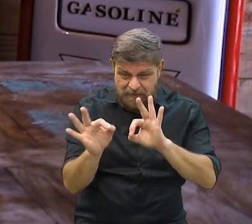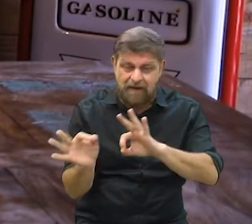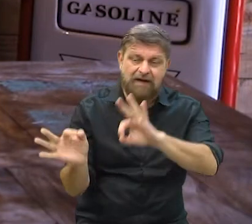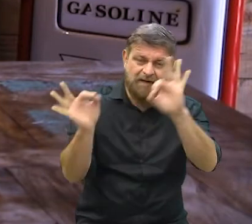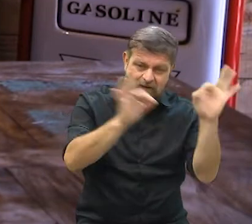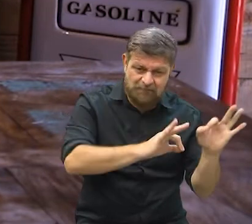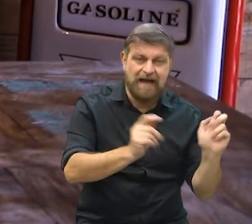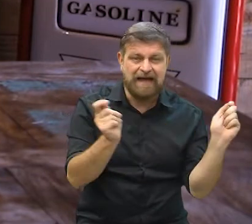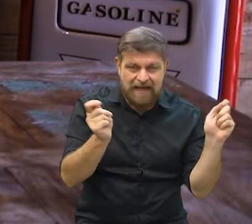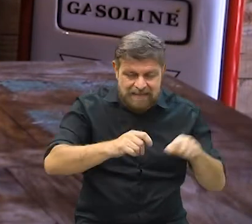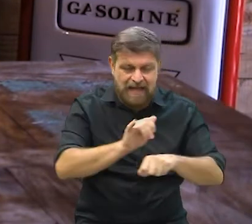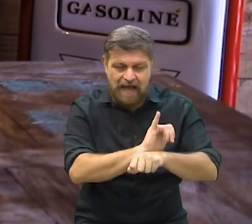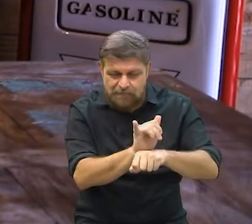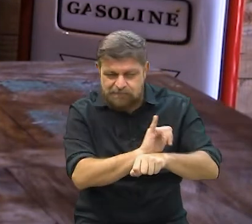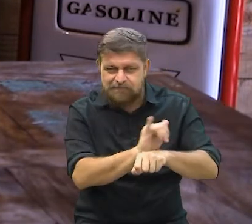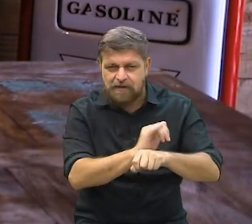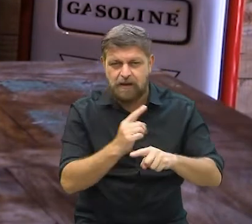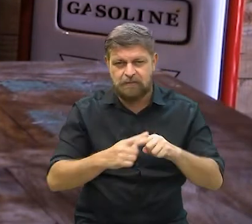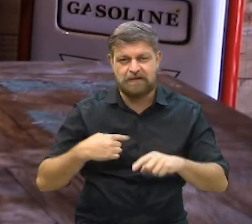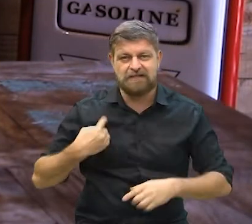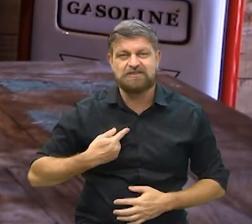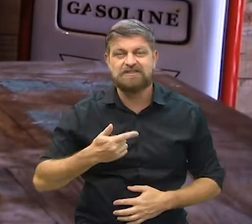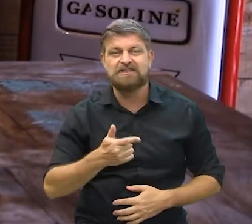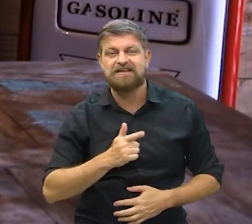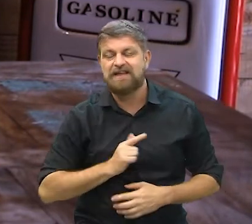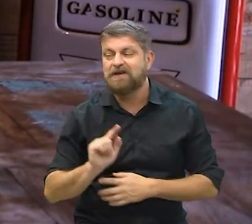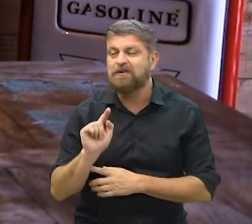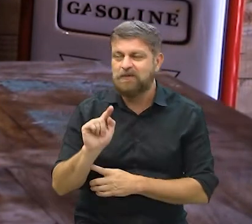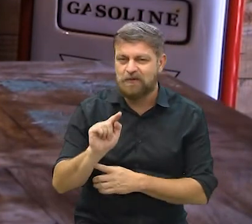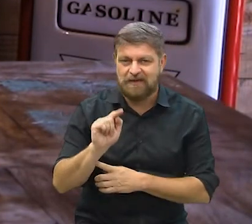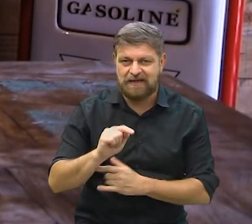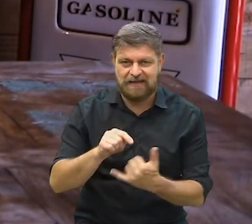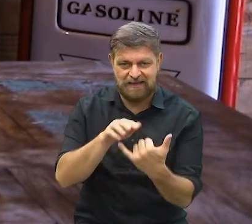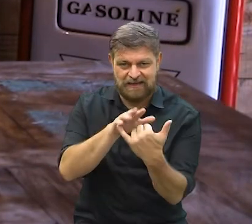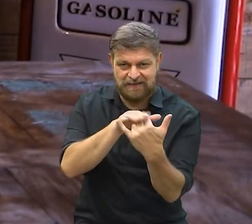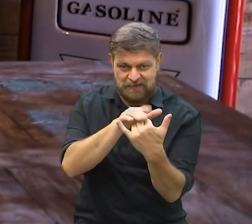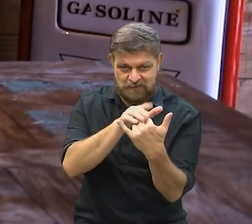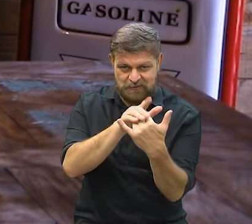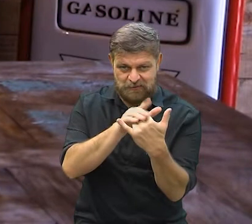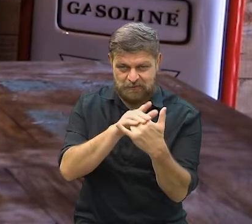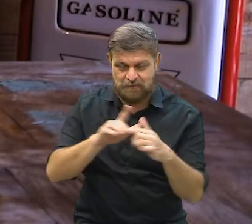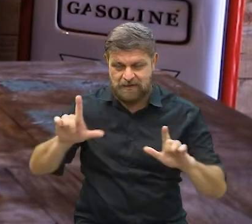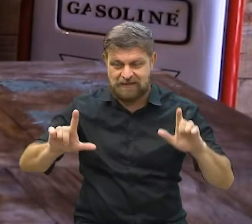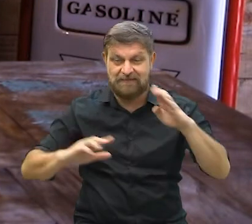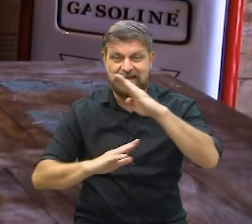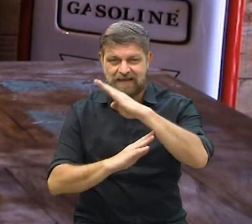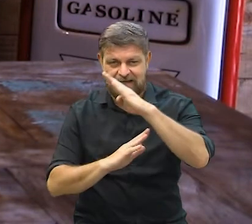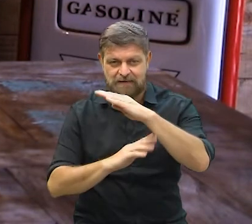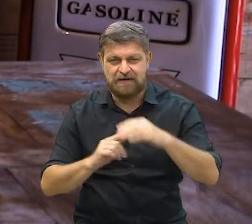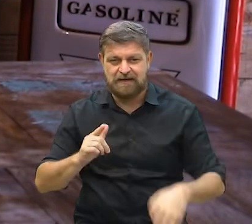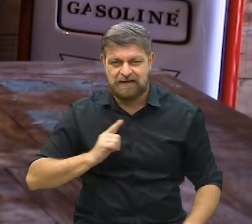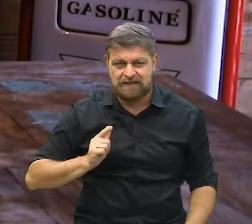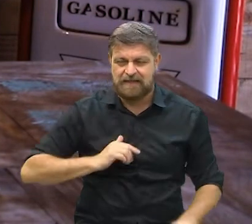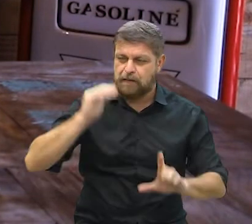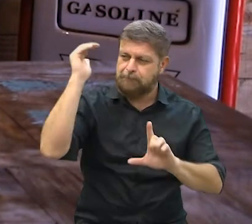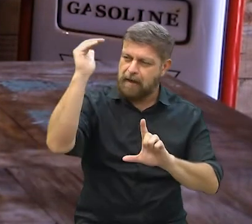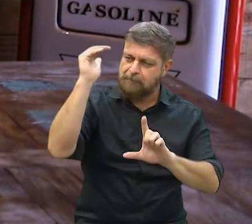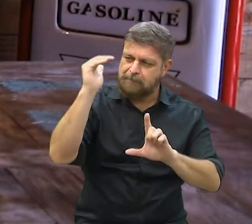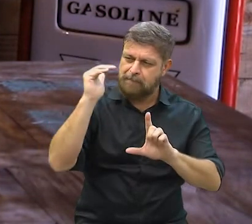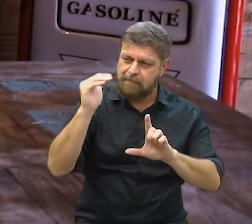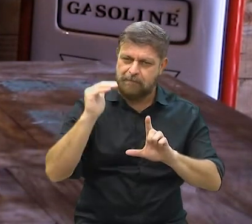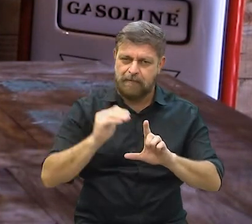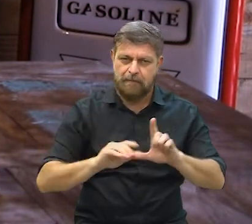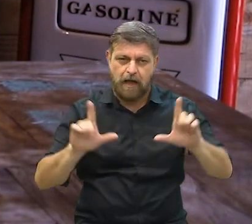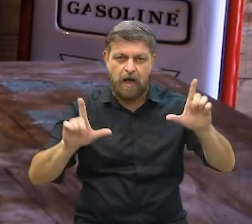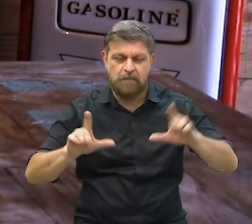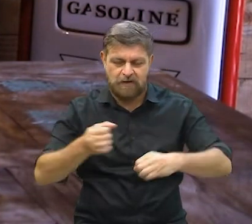reassistir, porque a gente tem aí, chefe, o YouTube da TV Câmara Campinas, tem lá a playlist do Cozinha Fácil, é